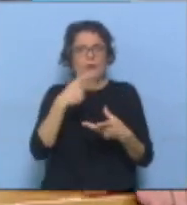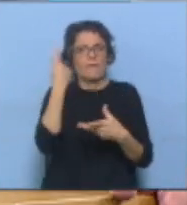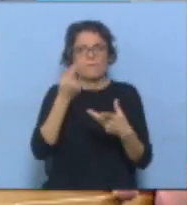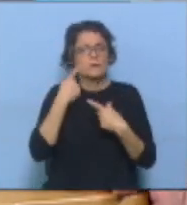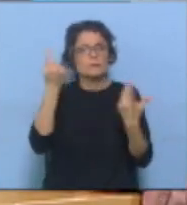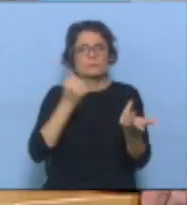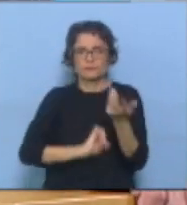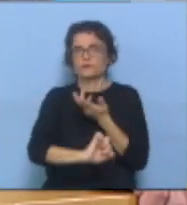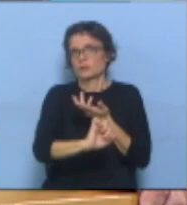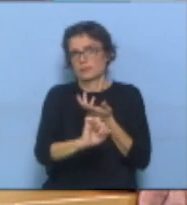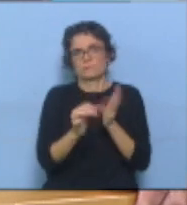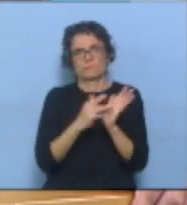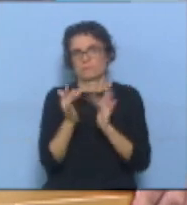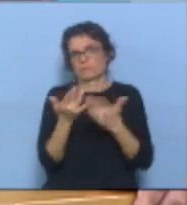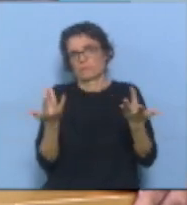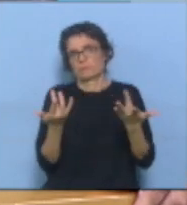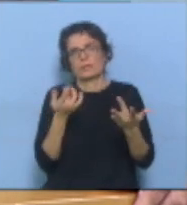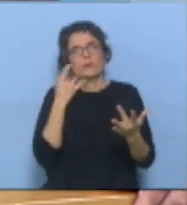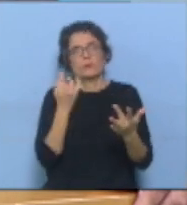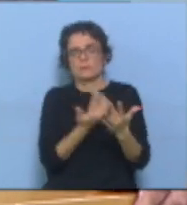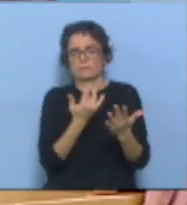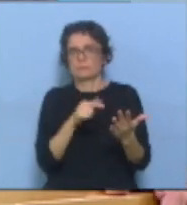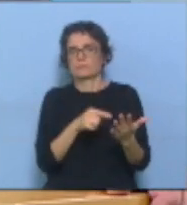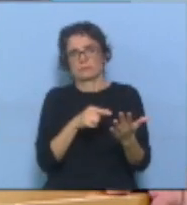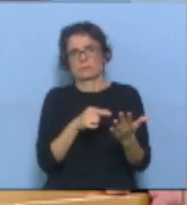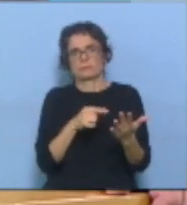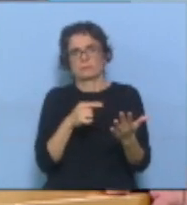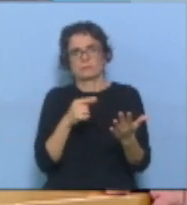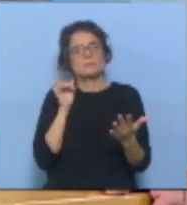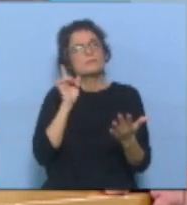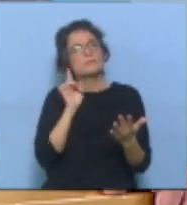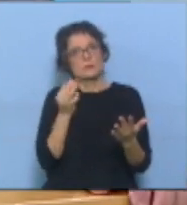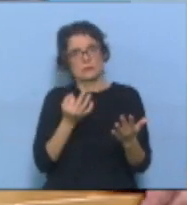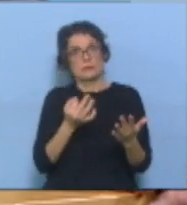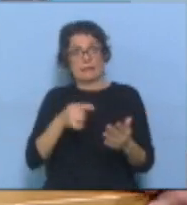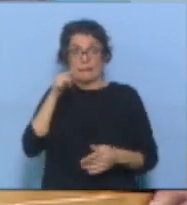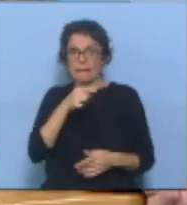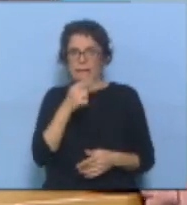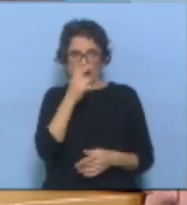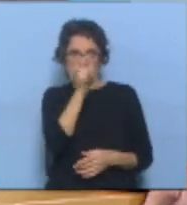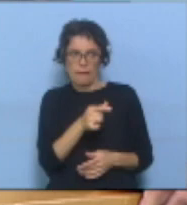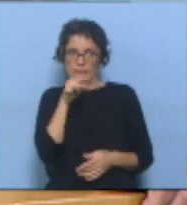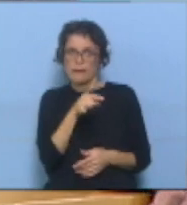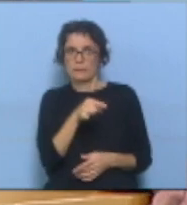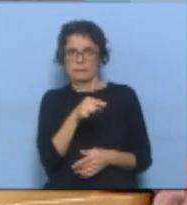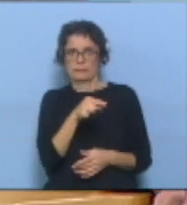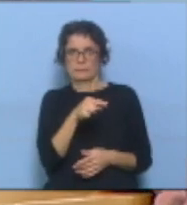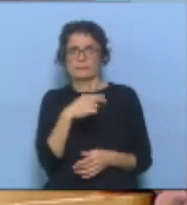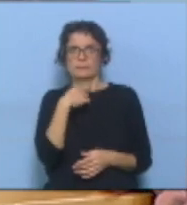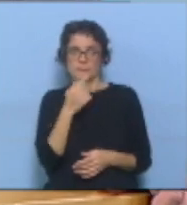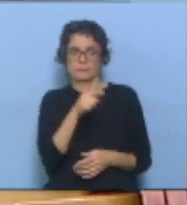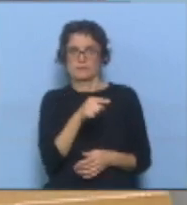E, portanto, realmente trata-se de uma revelação extraordinária. E é este, não é mais ninguém, é este. Este é que é o verdadeiro Filho de Deus, digamos